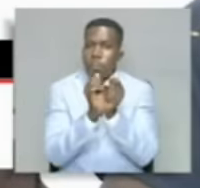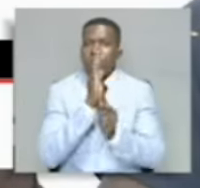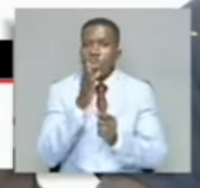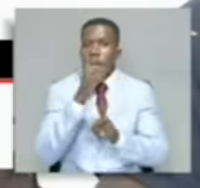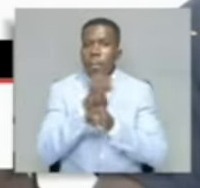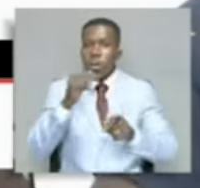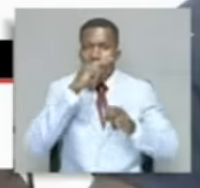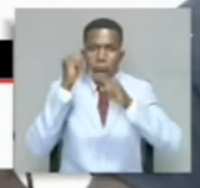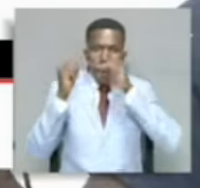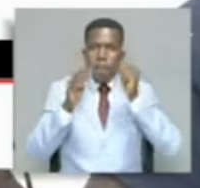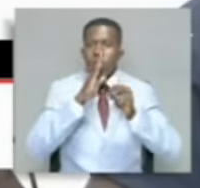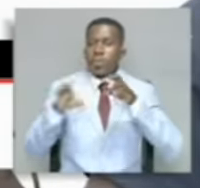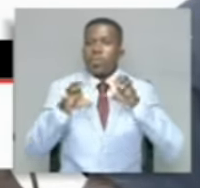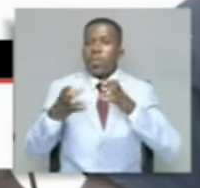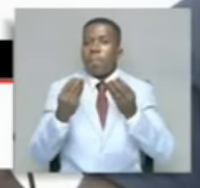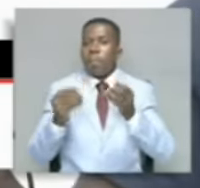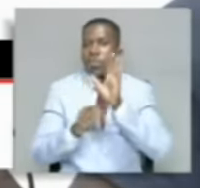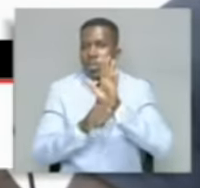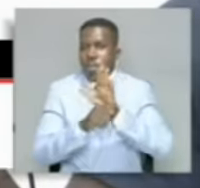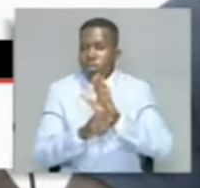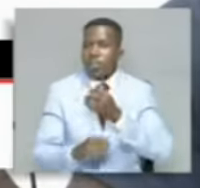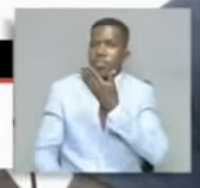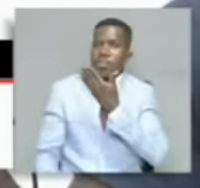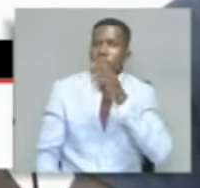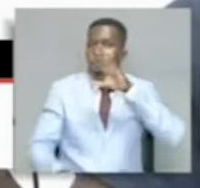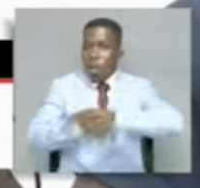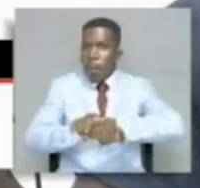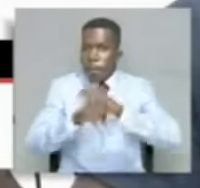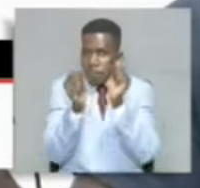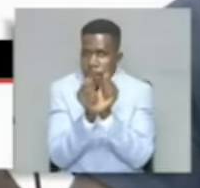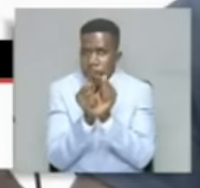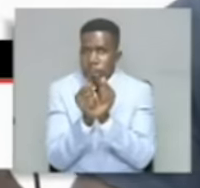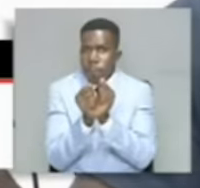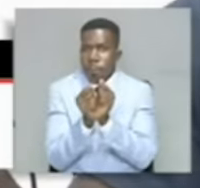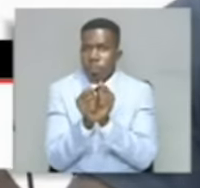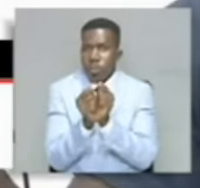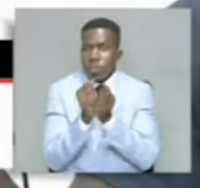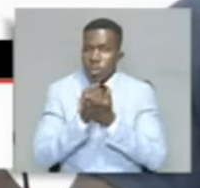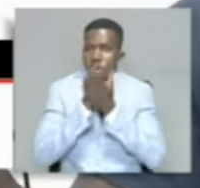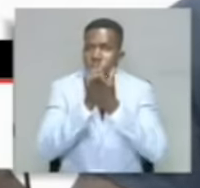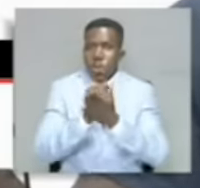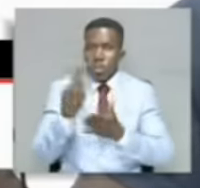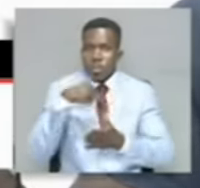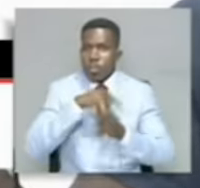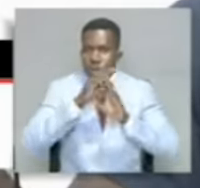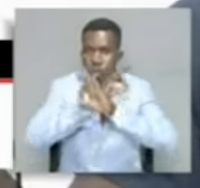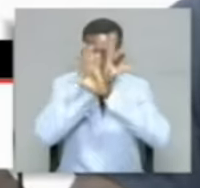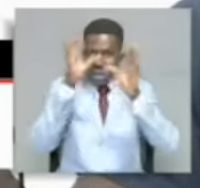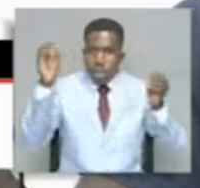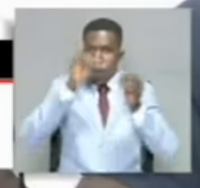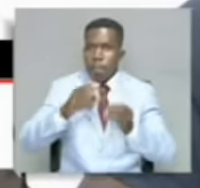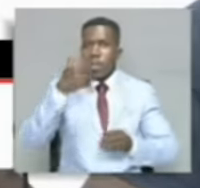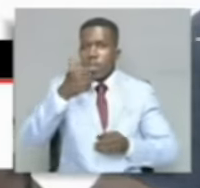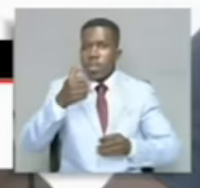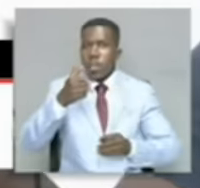em outros crimes. Só para dizer que a detenção destes elementos permitiu o esclarecimento de mais de